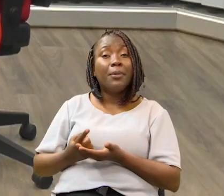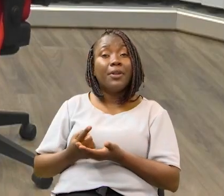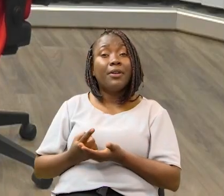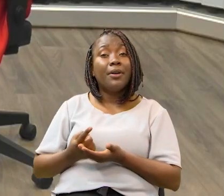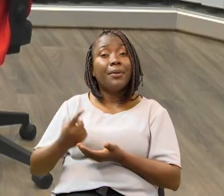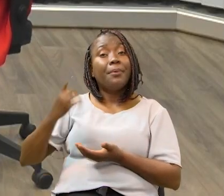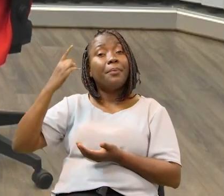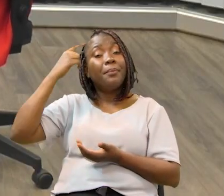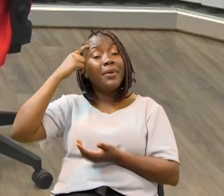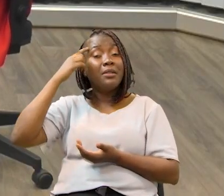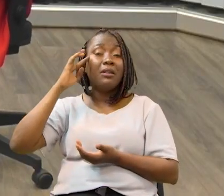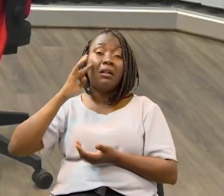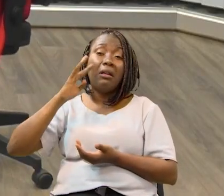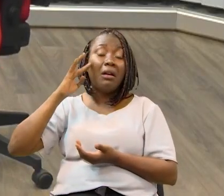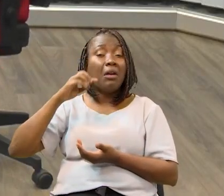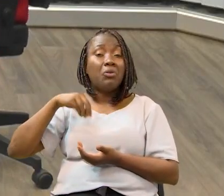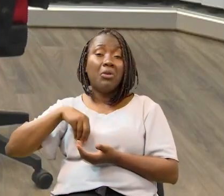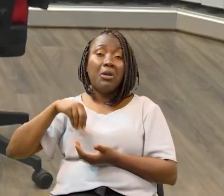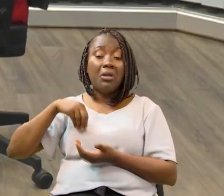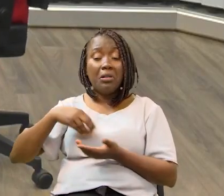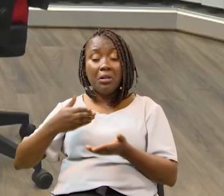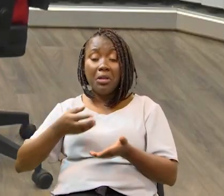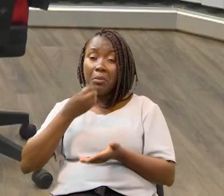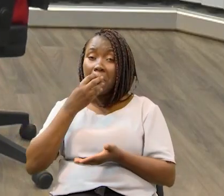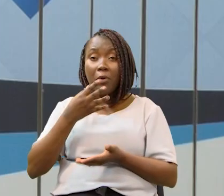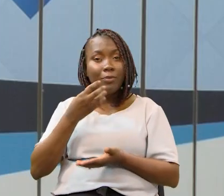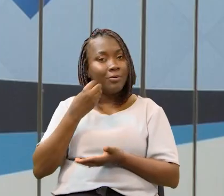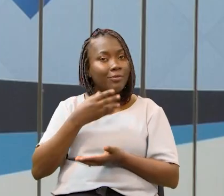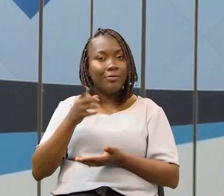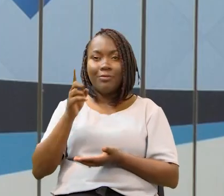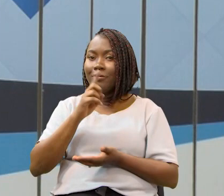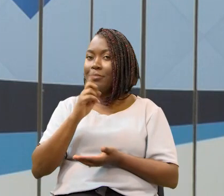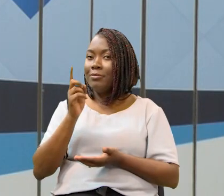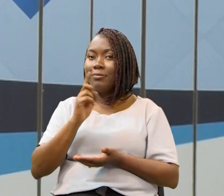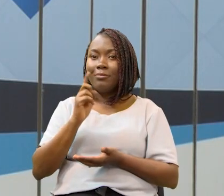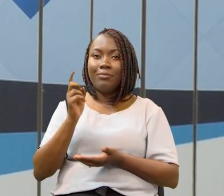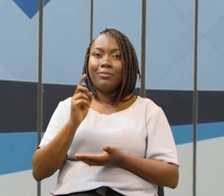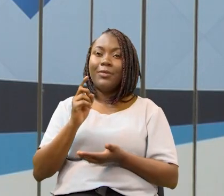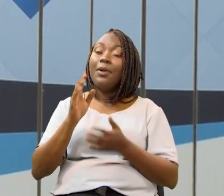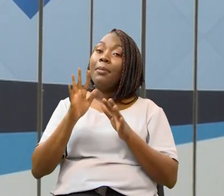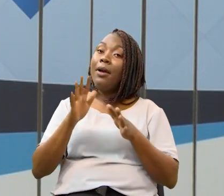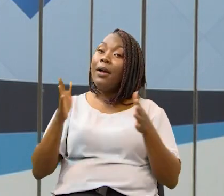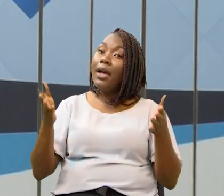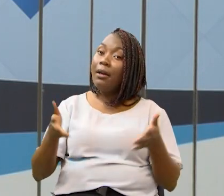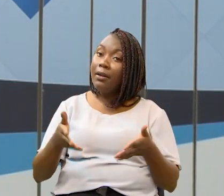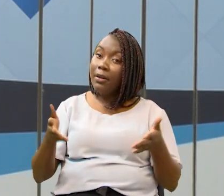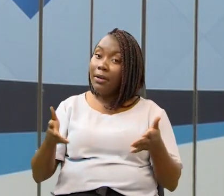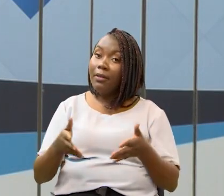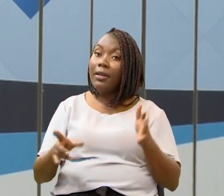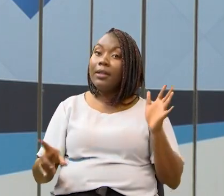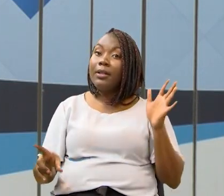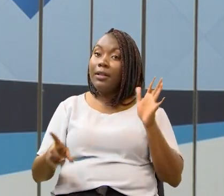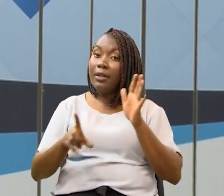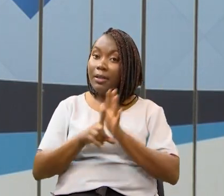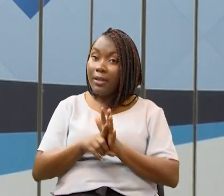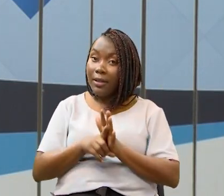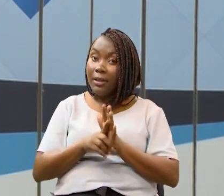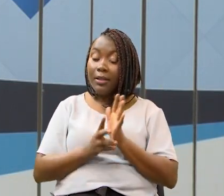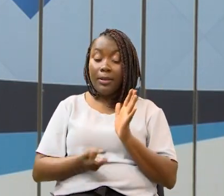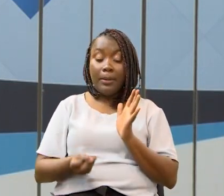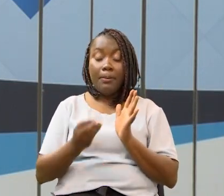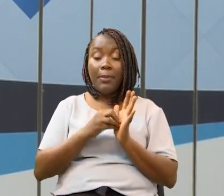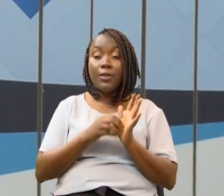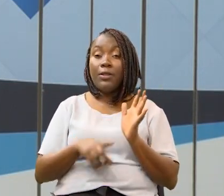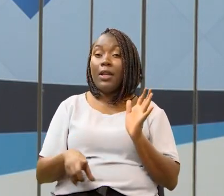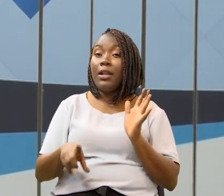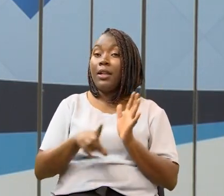Então, a gente está achando que, legal, eu estou ganhando aqui, tá tudo bem. Não tá. Porém, agora, com a lei e